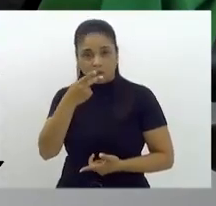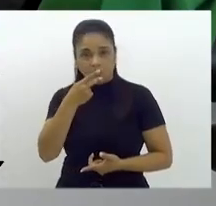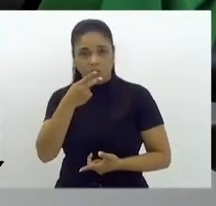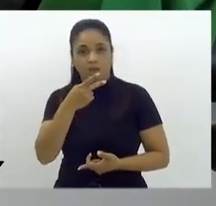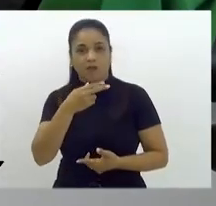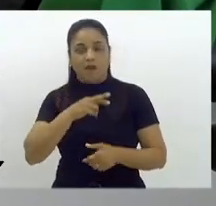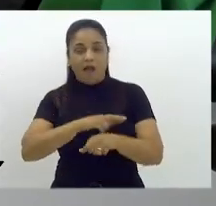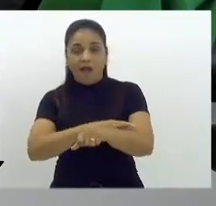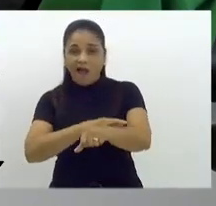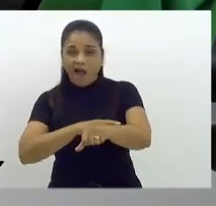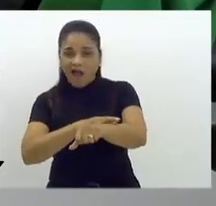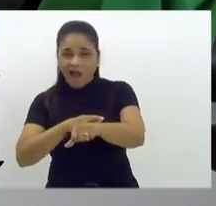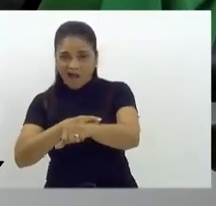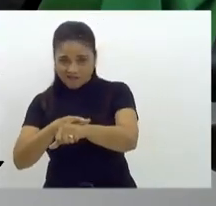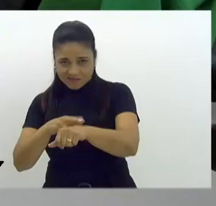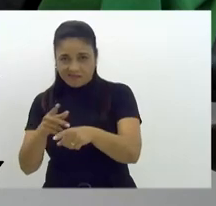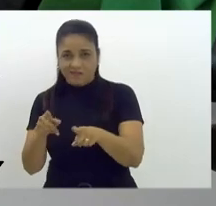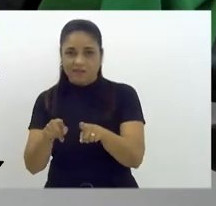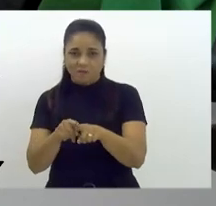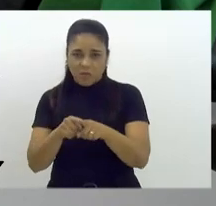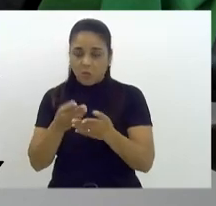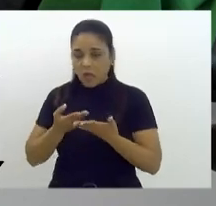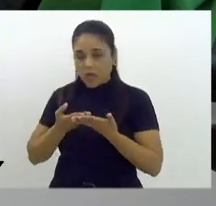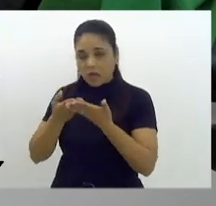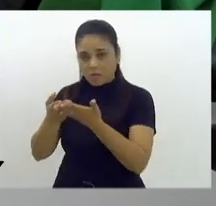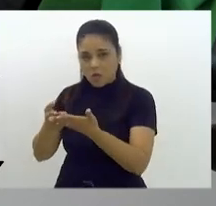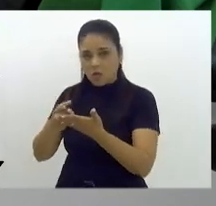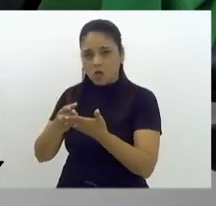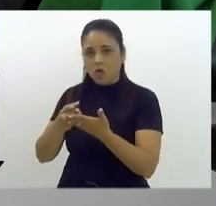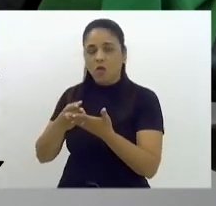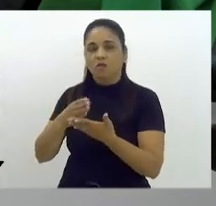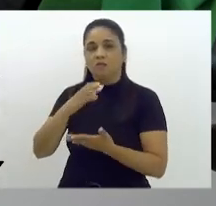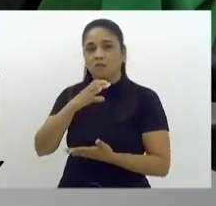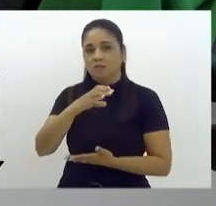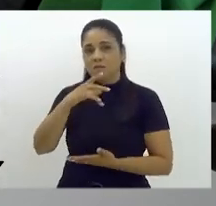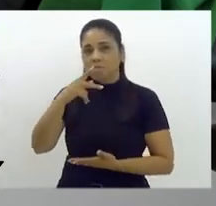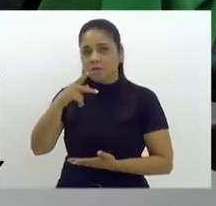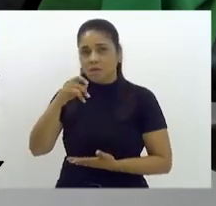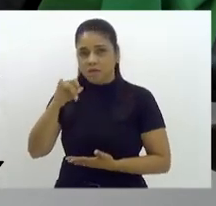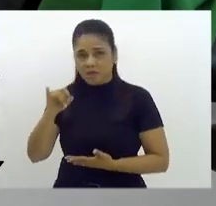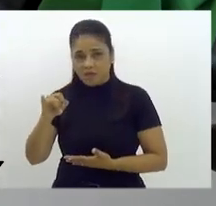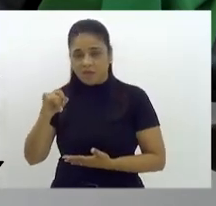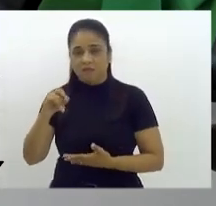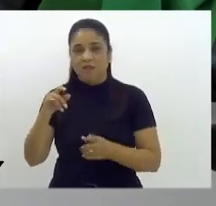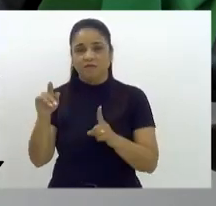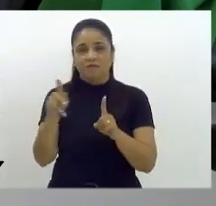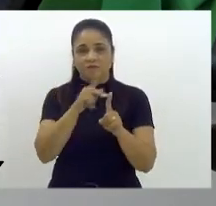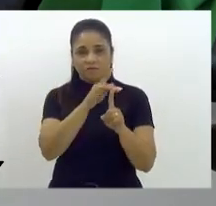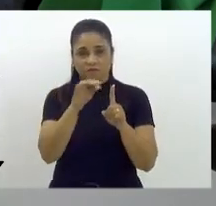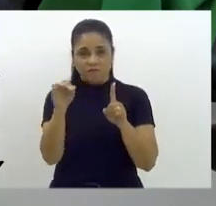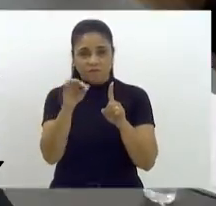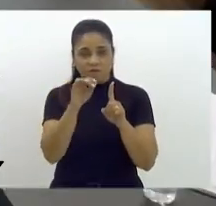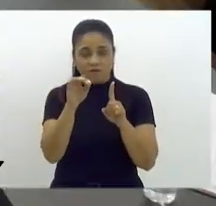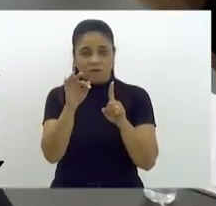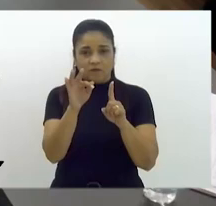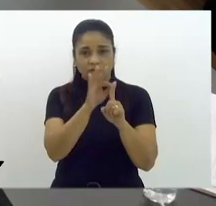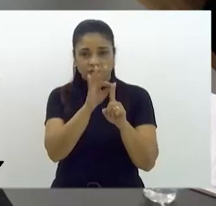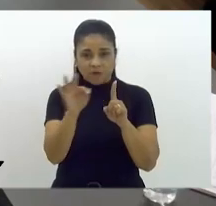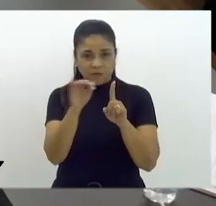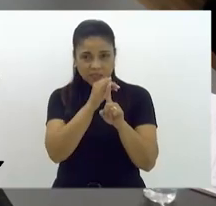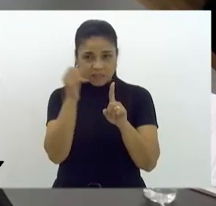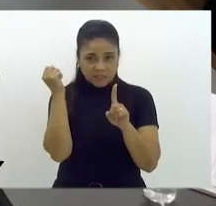nós fizemos aqui um dos encaminhamentos da nossa última CPI que foi do feminicídio foi colocar protocolo de atendimento